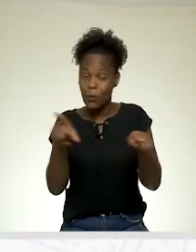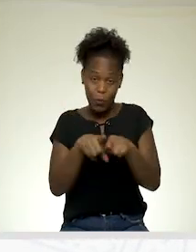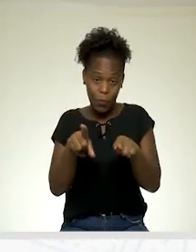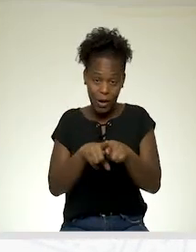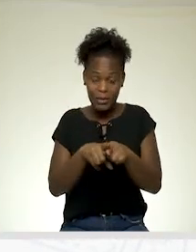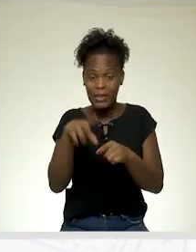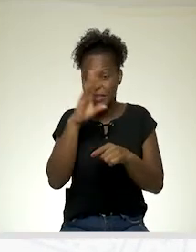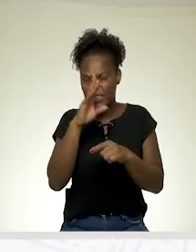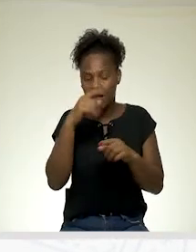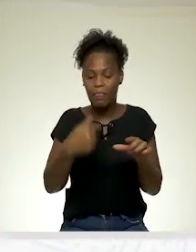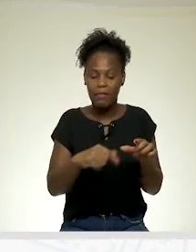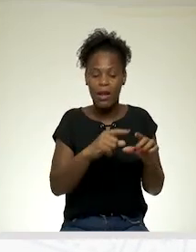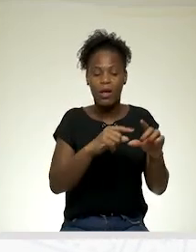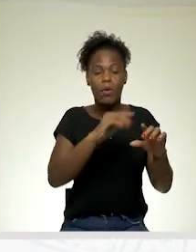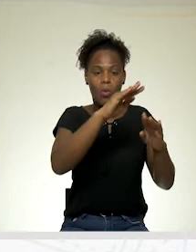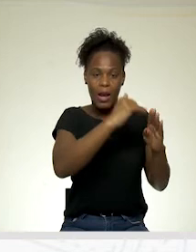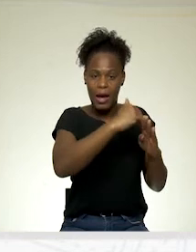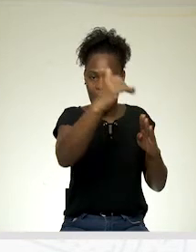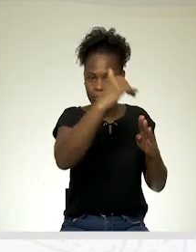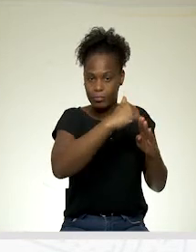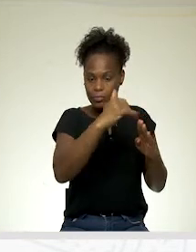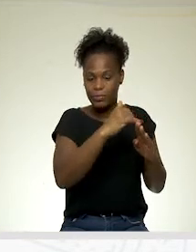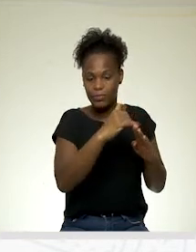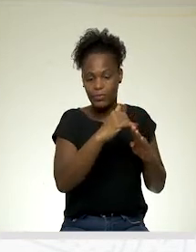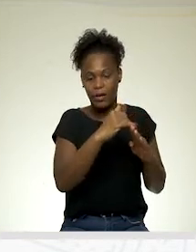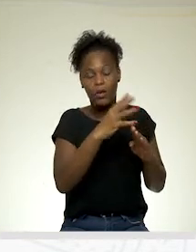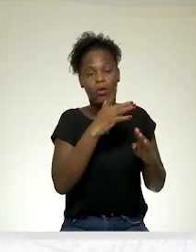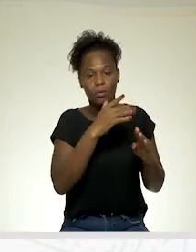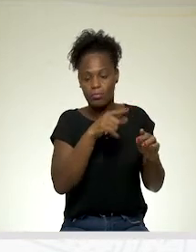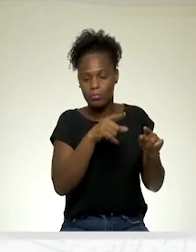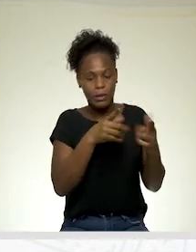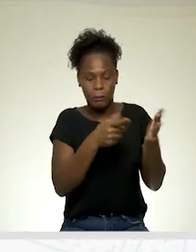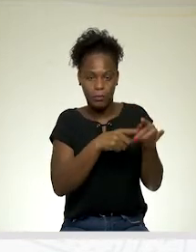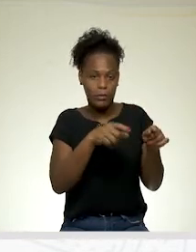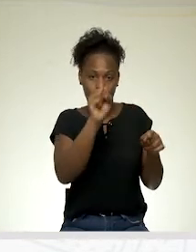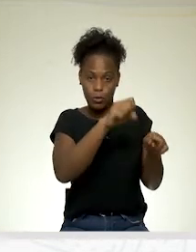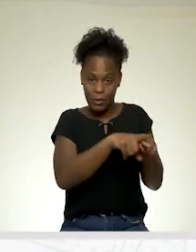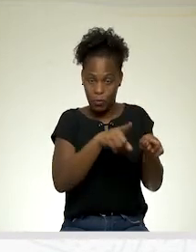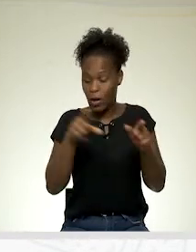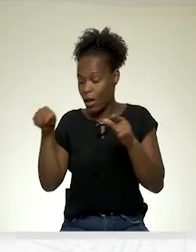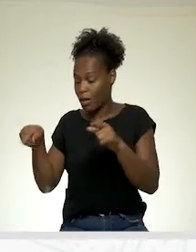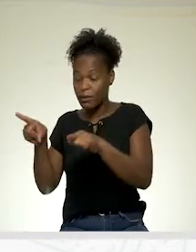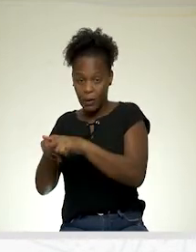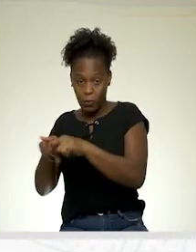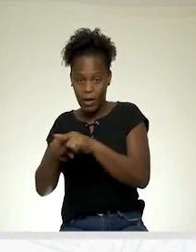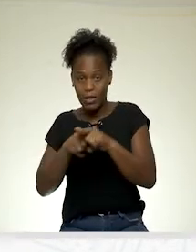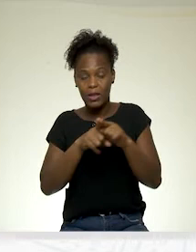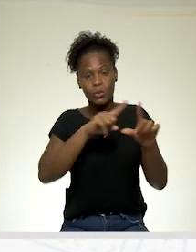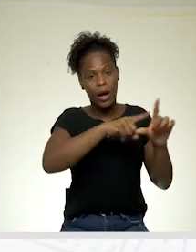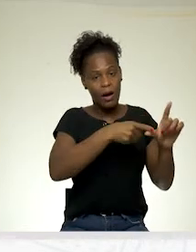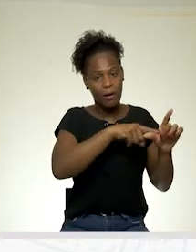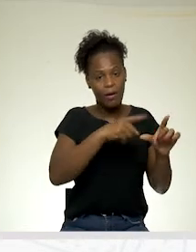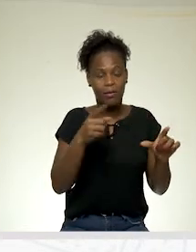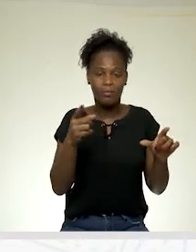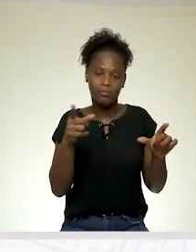iguais se tiverem um lado correspondente geometricamente igual e os ângulos adjacentes a